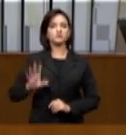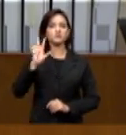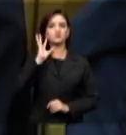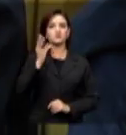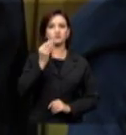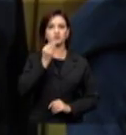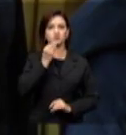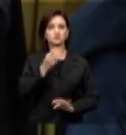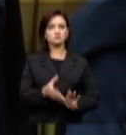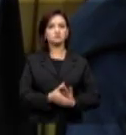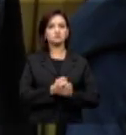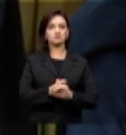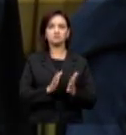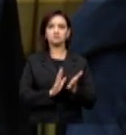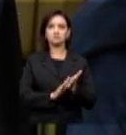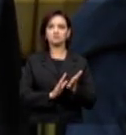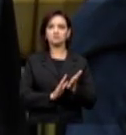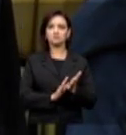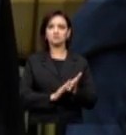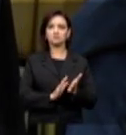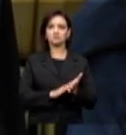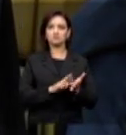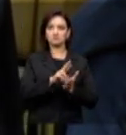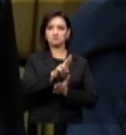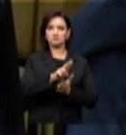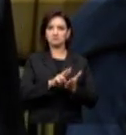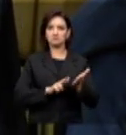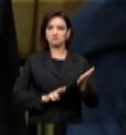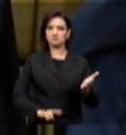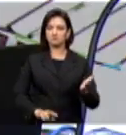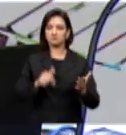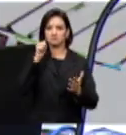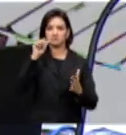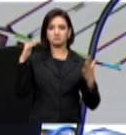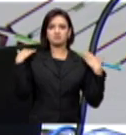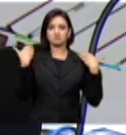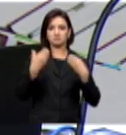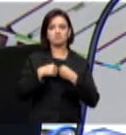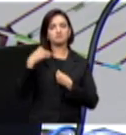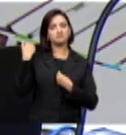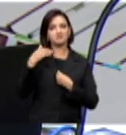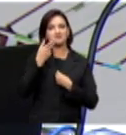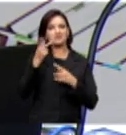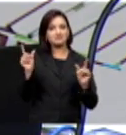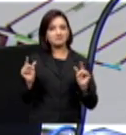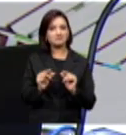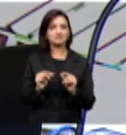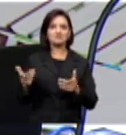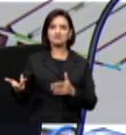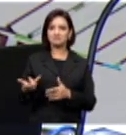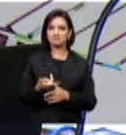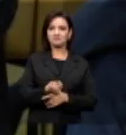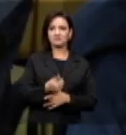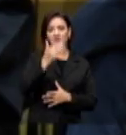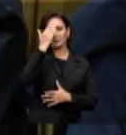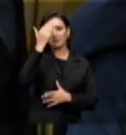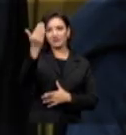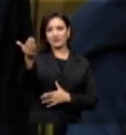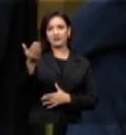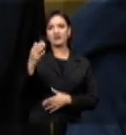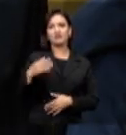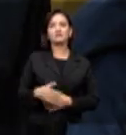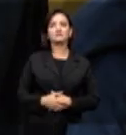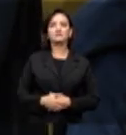que abrilhantou-nos com um relato tão preciso e sintético. Muito obrigado, ministra Carmen, ministra Rosa,